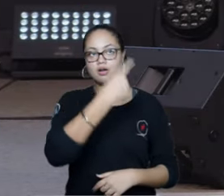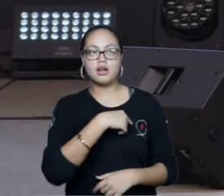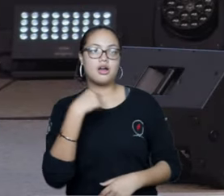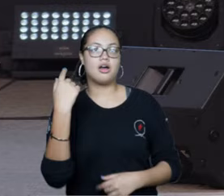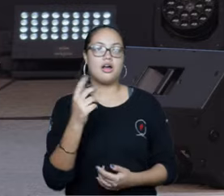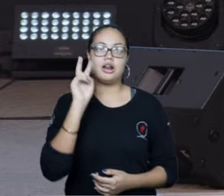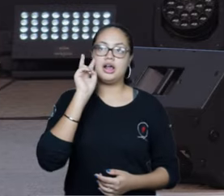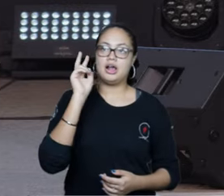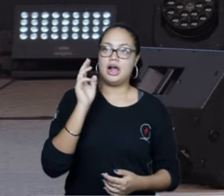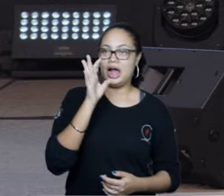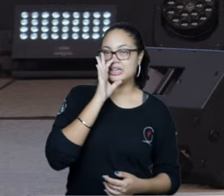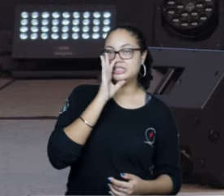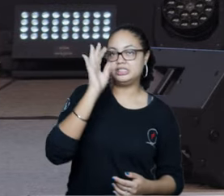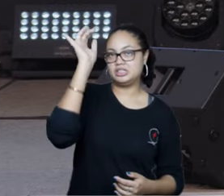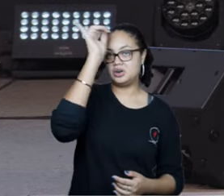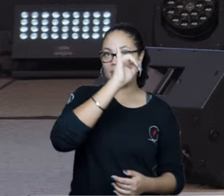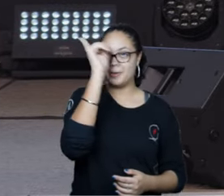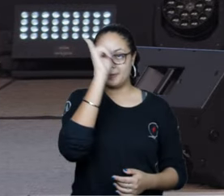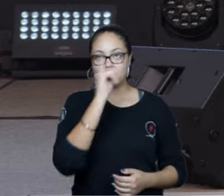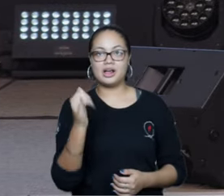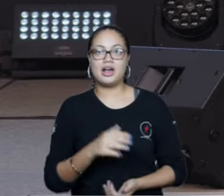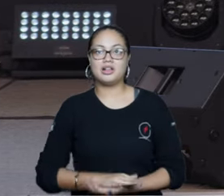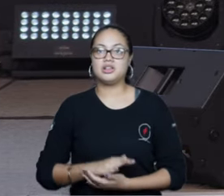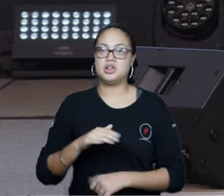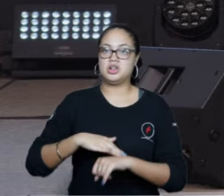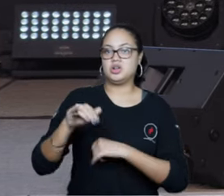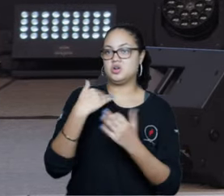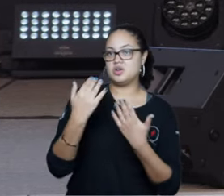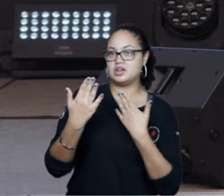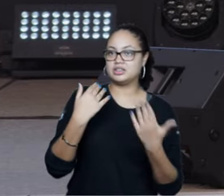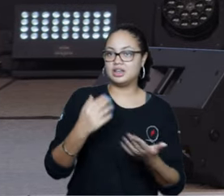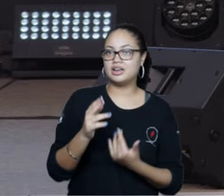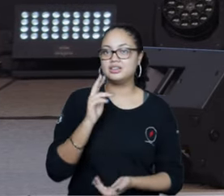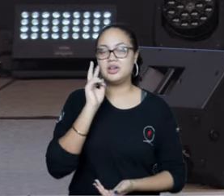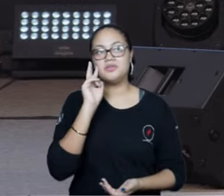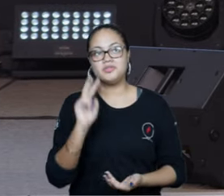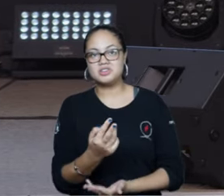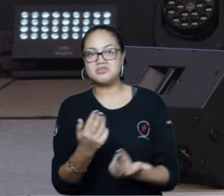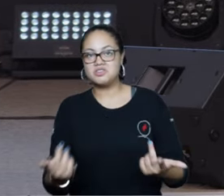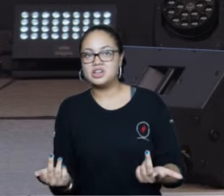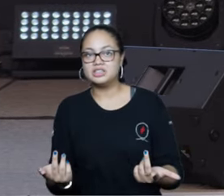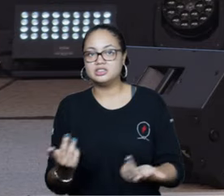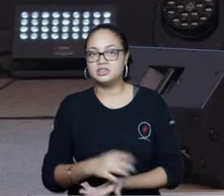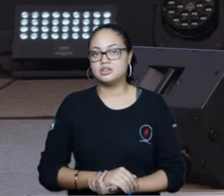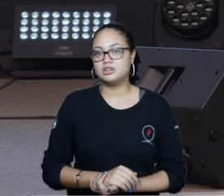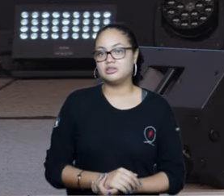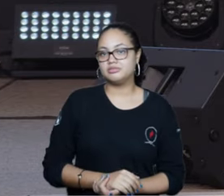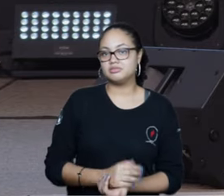passando bobagem falando bobagem conversando fiado até vendo que não presta